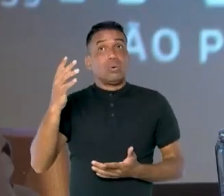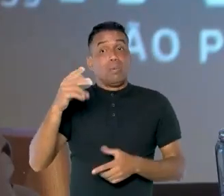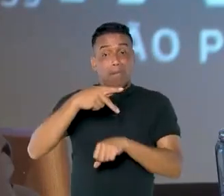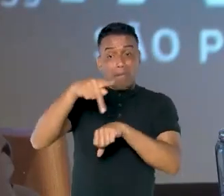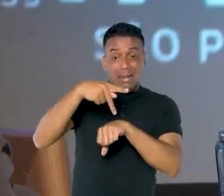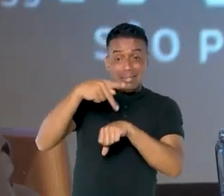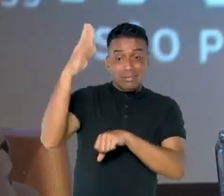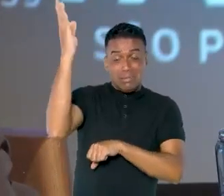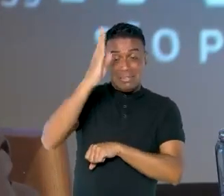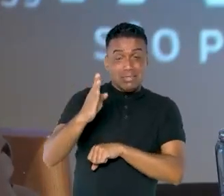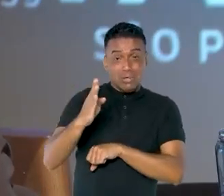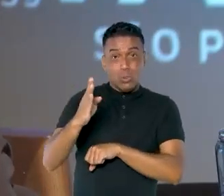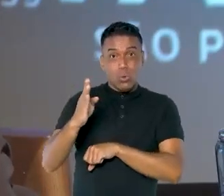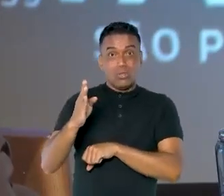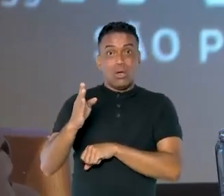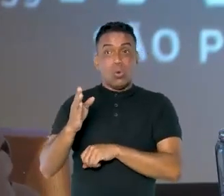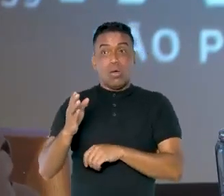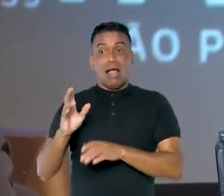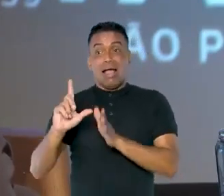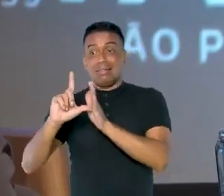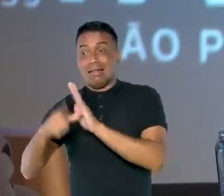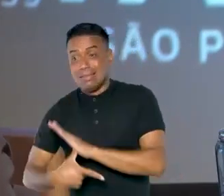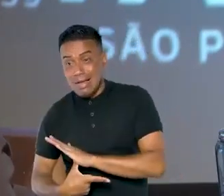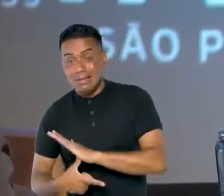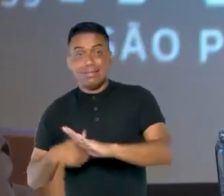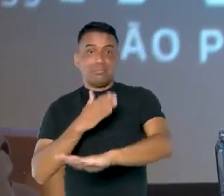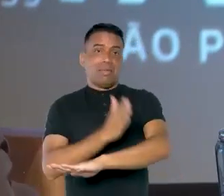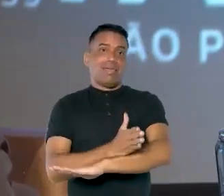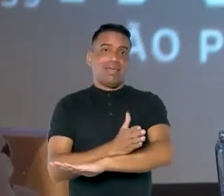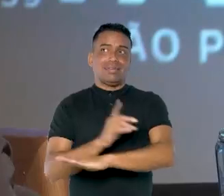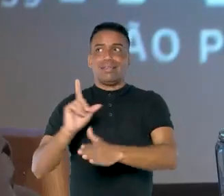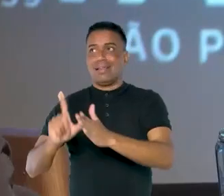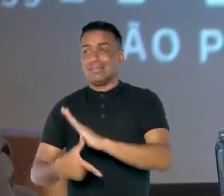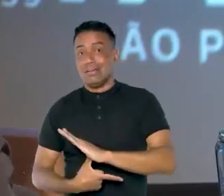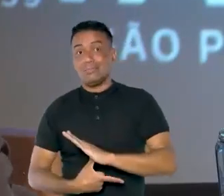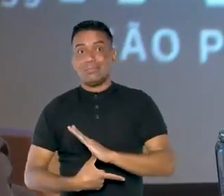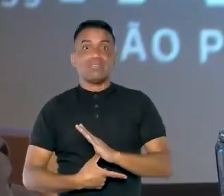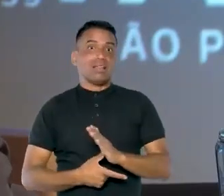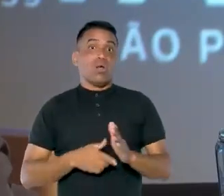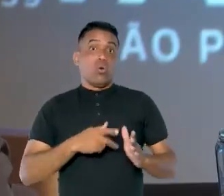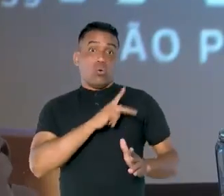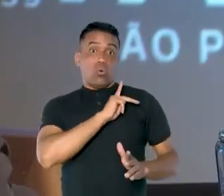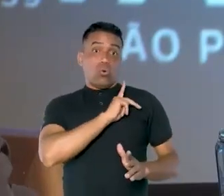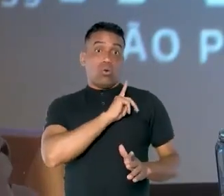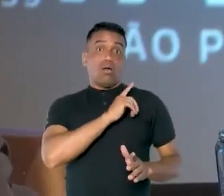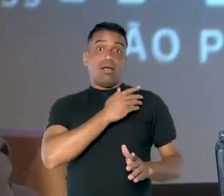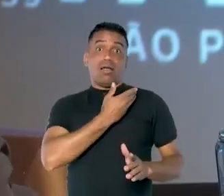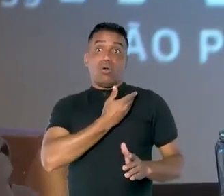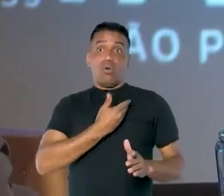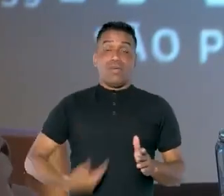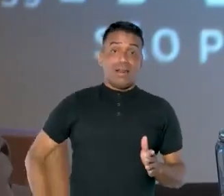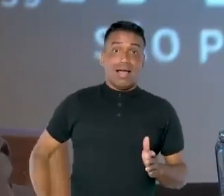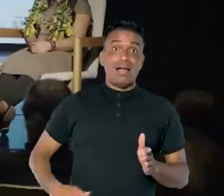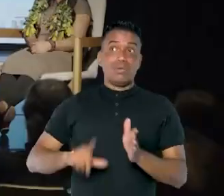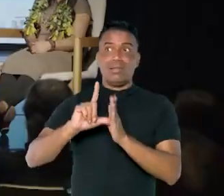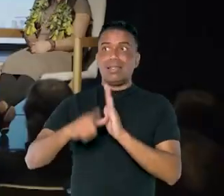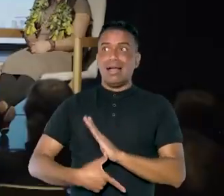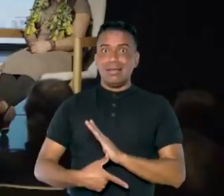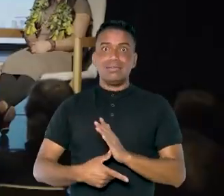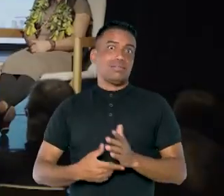atraso e a Idade Média. Não é? No momento, nós estamos sendo governados pelo atraso, estamos muito satisfeitos.